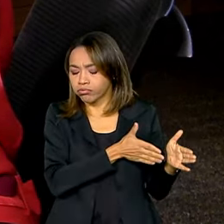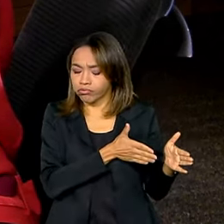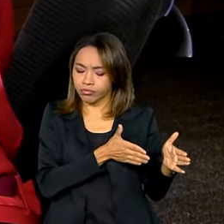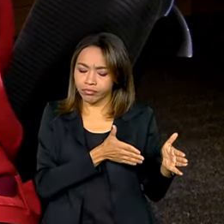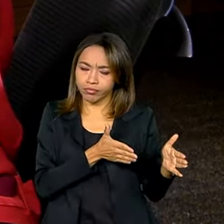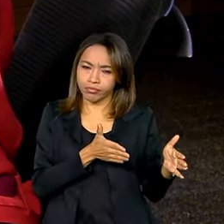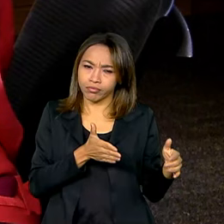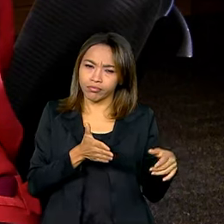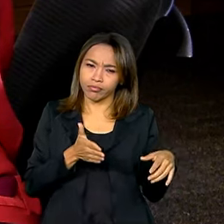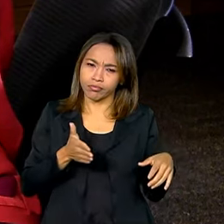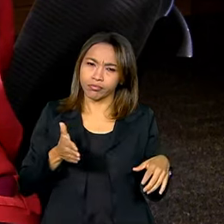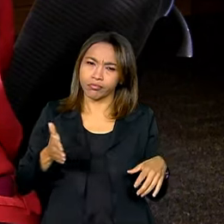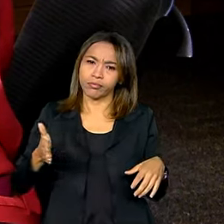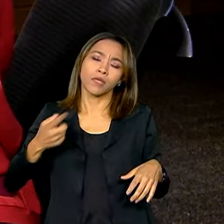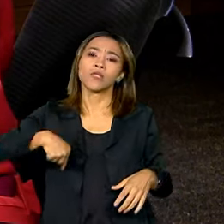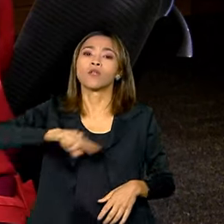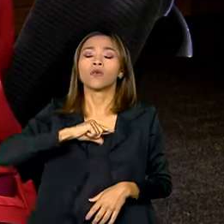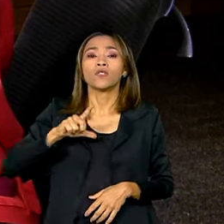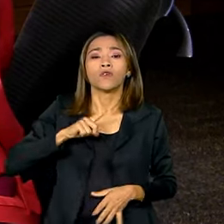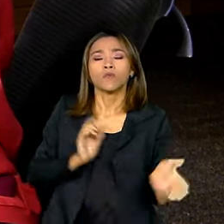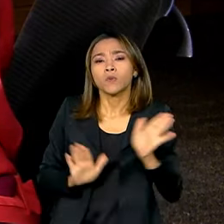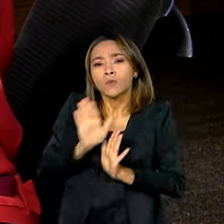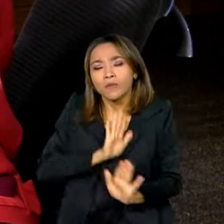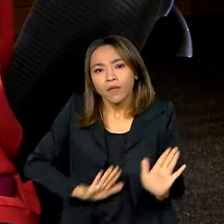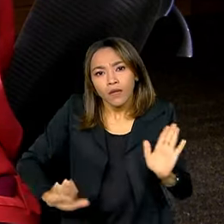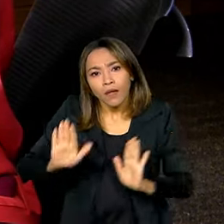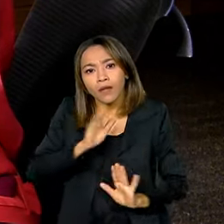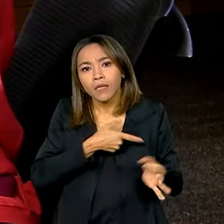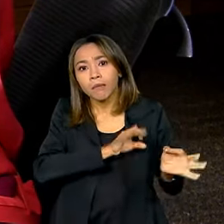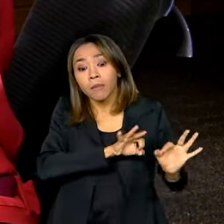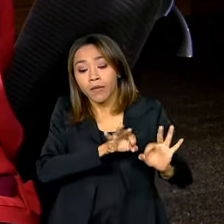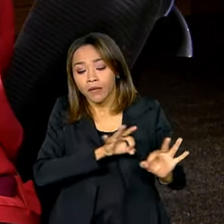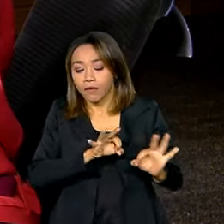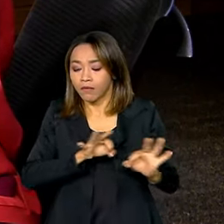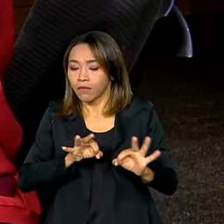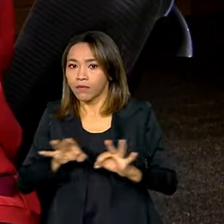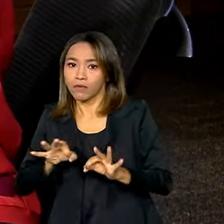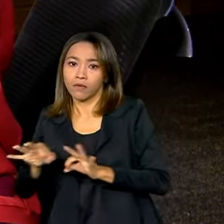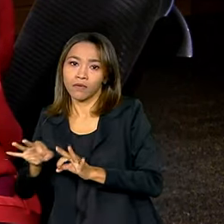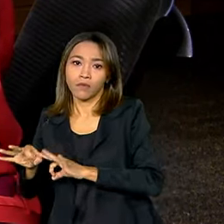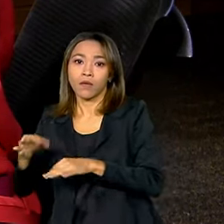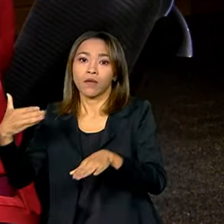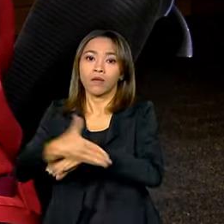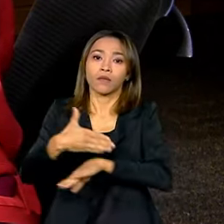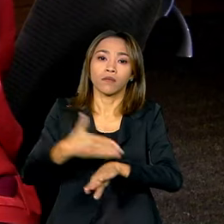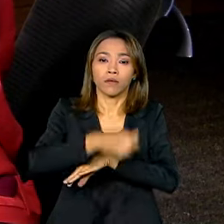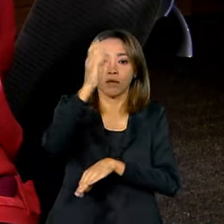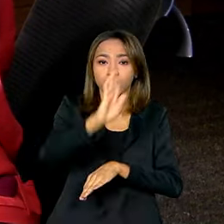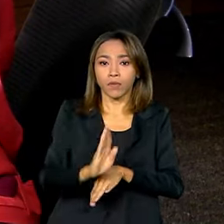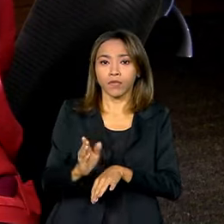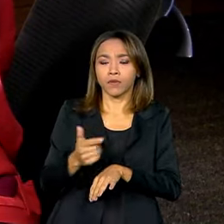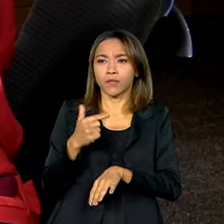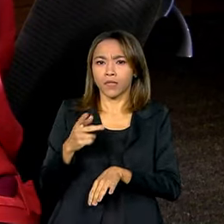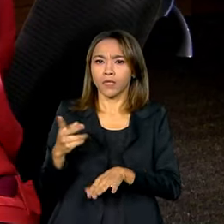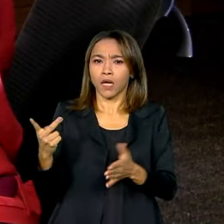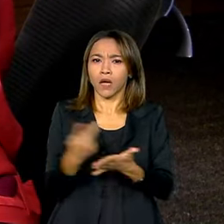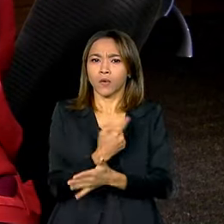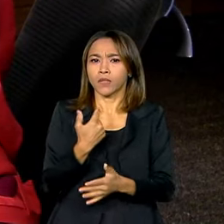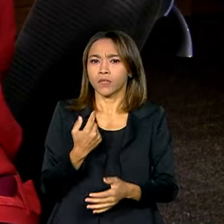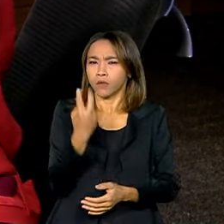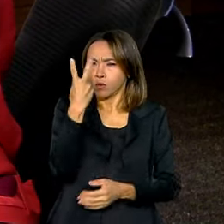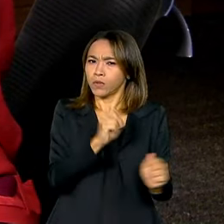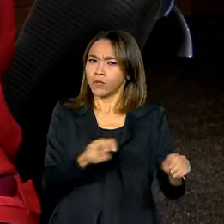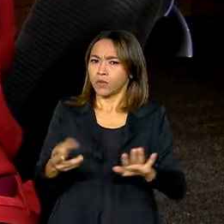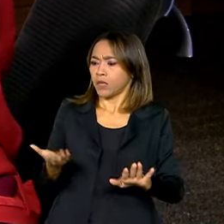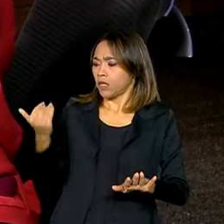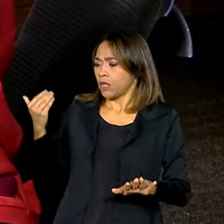nós tivemos muito cuidado e preparamos com muito zelo a participação do Brasil, que ocorreu agora há coisa de 2 semanas